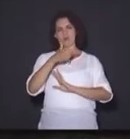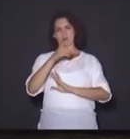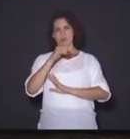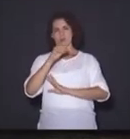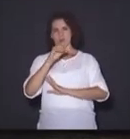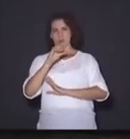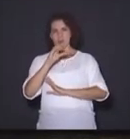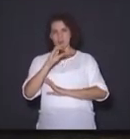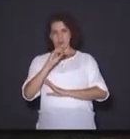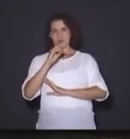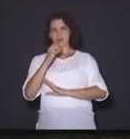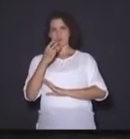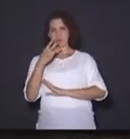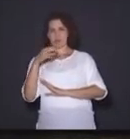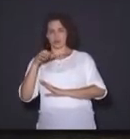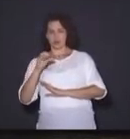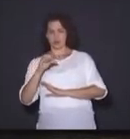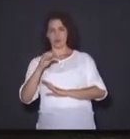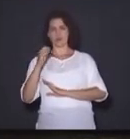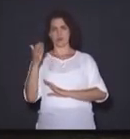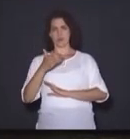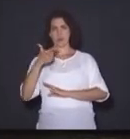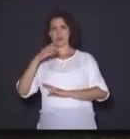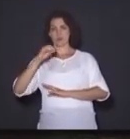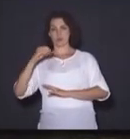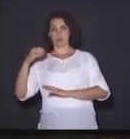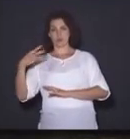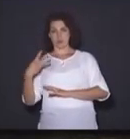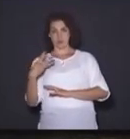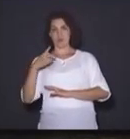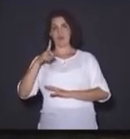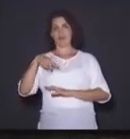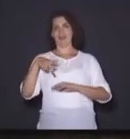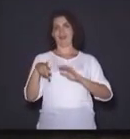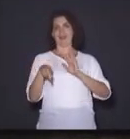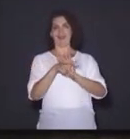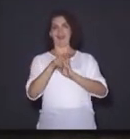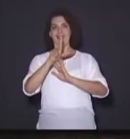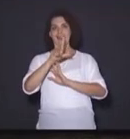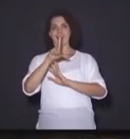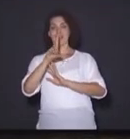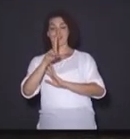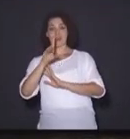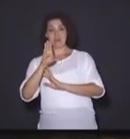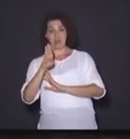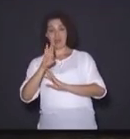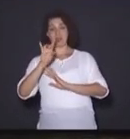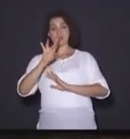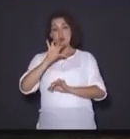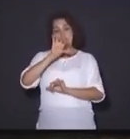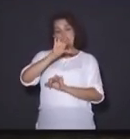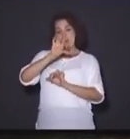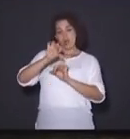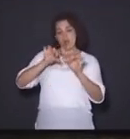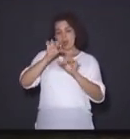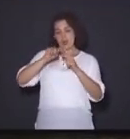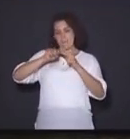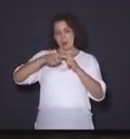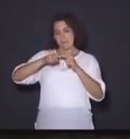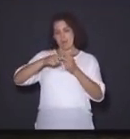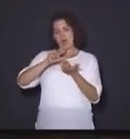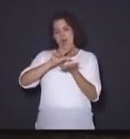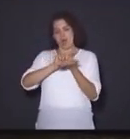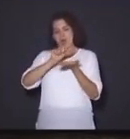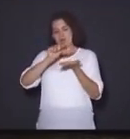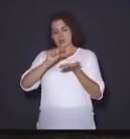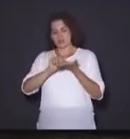2003 ela é a ldb ela é uma alteração do artigo 26 da lei de diretrizes e bases da educação